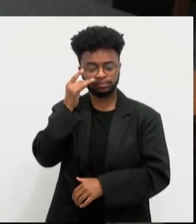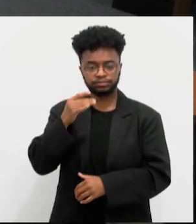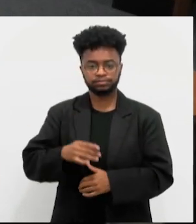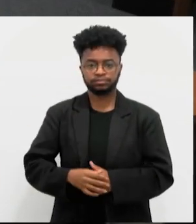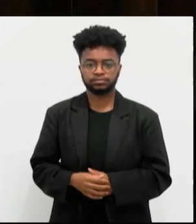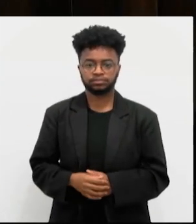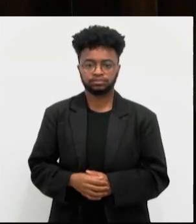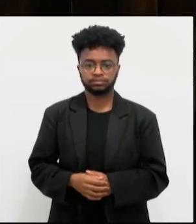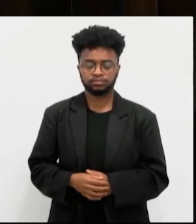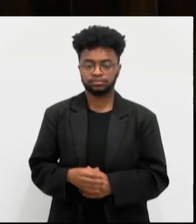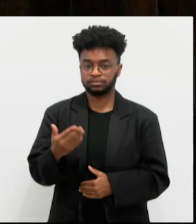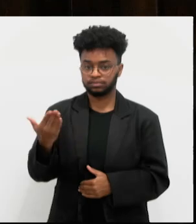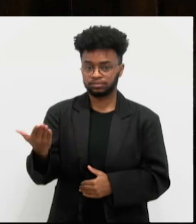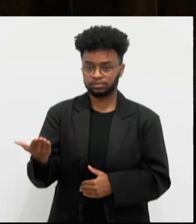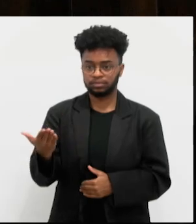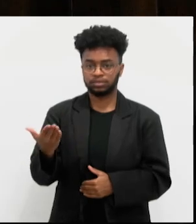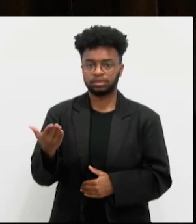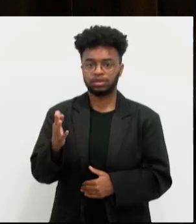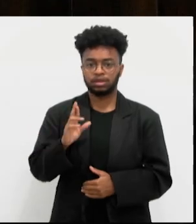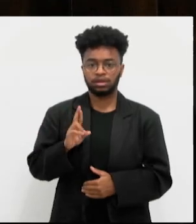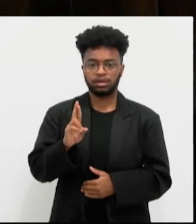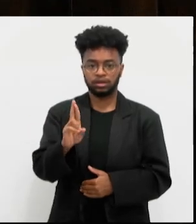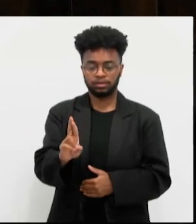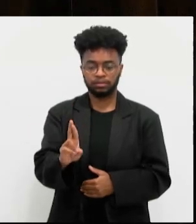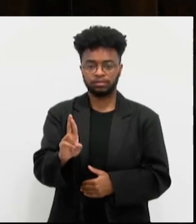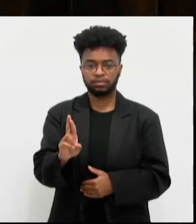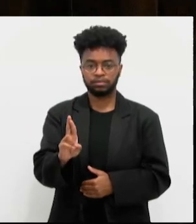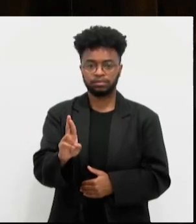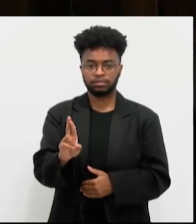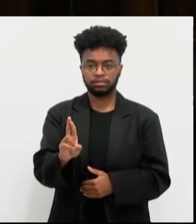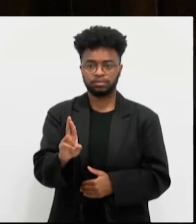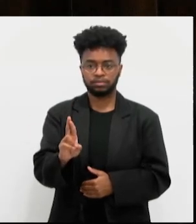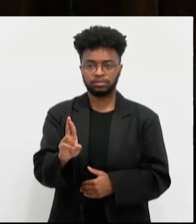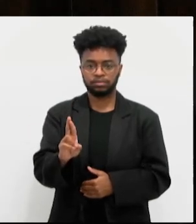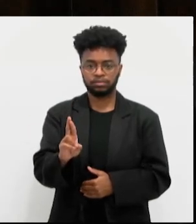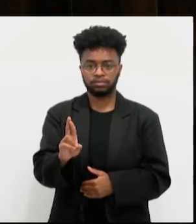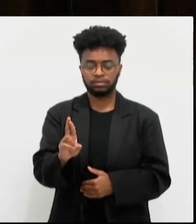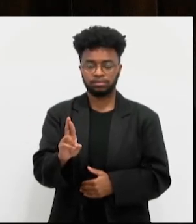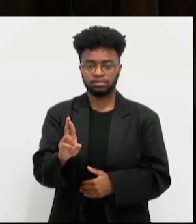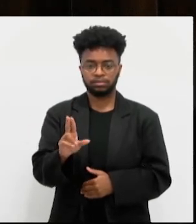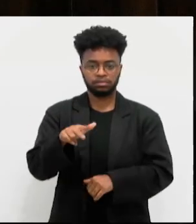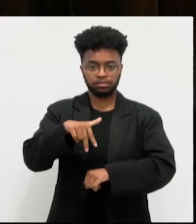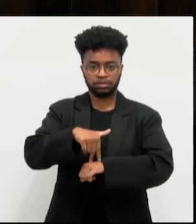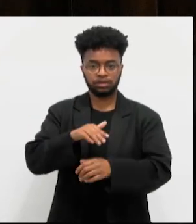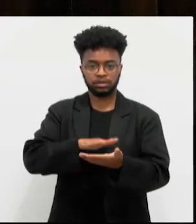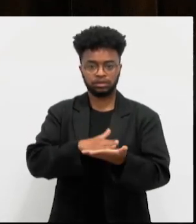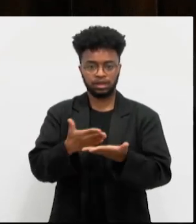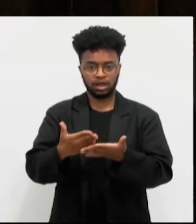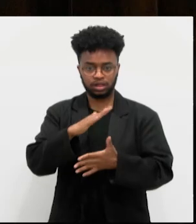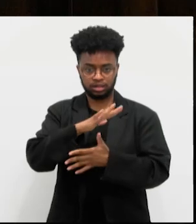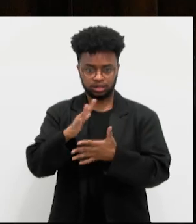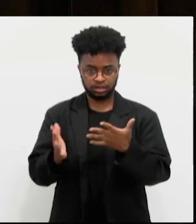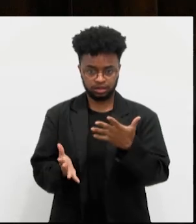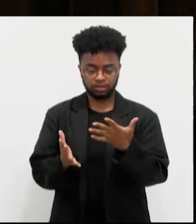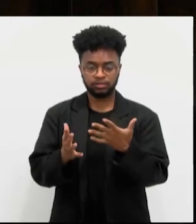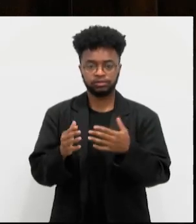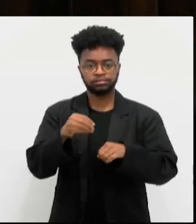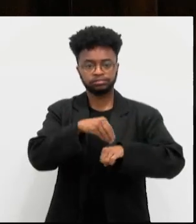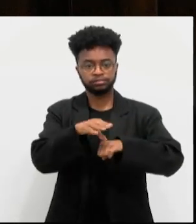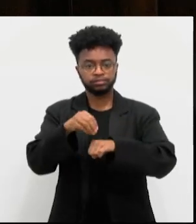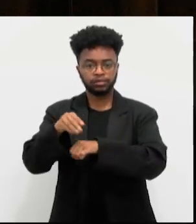presencial, o senhor representante da língua de Libras, que leva a nossa voz